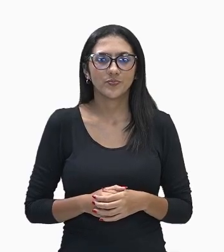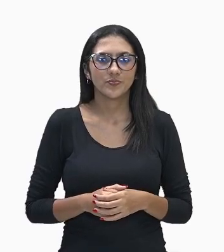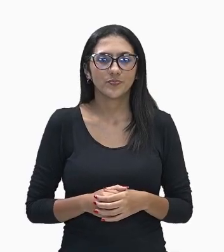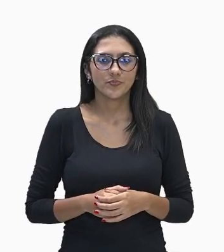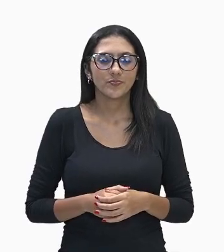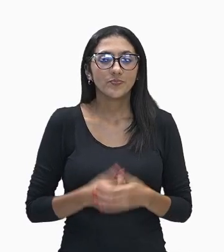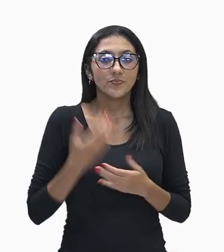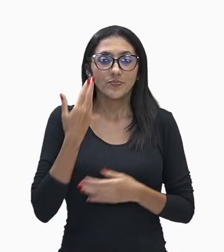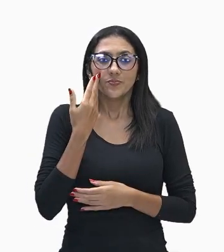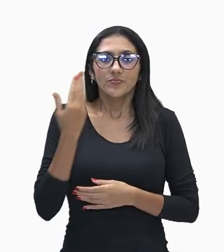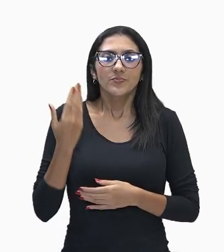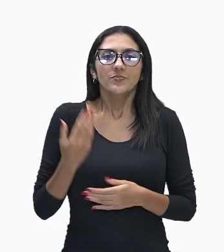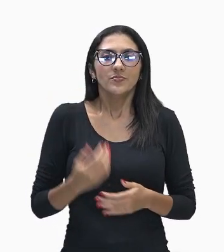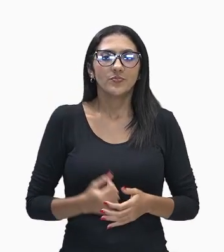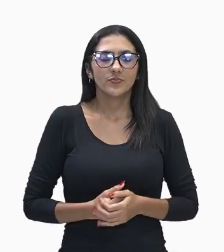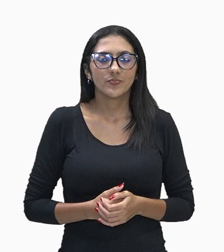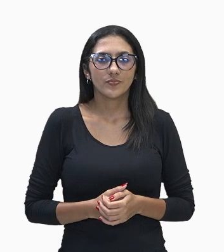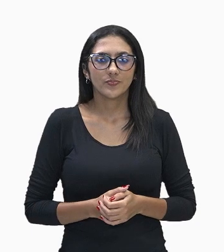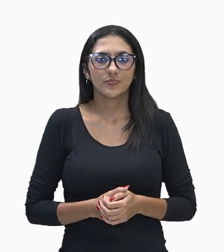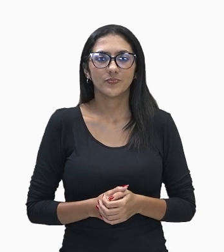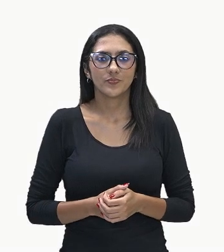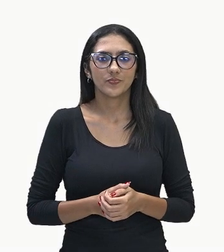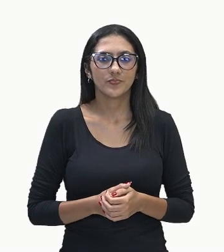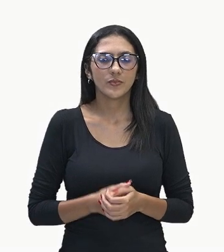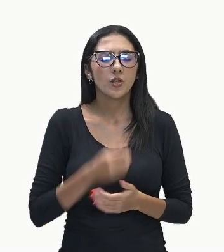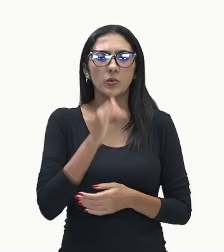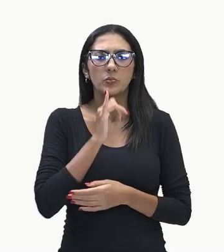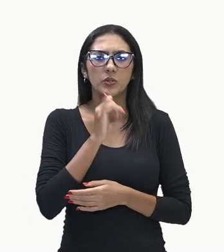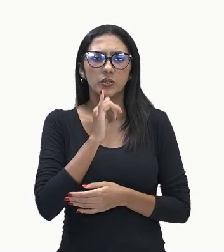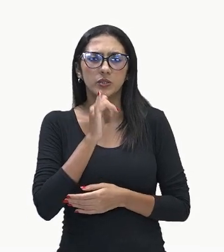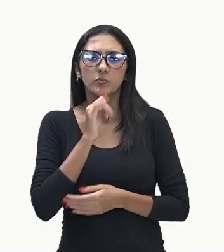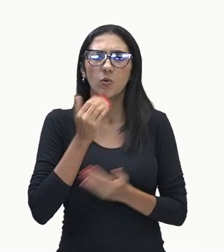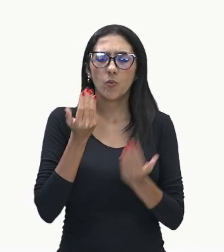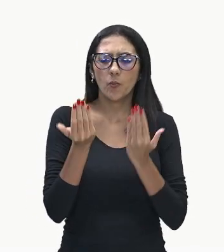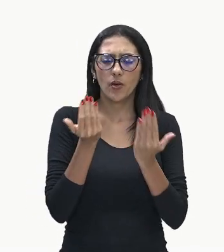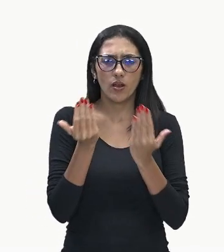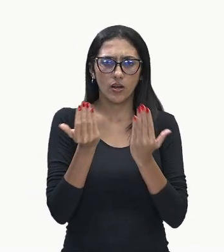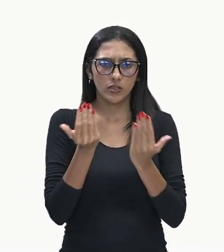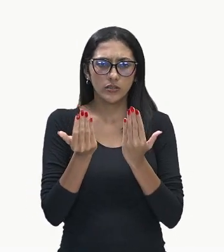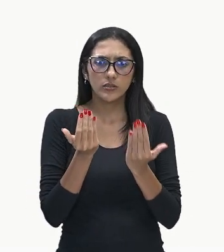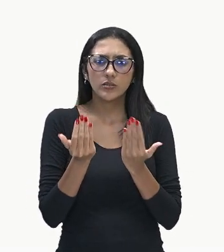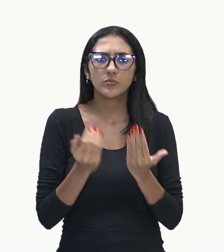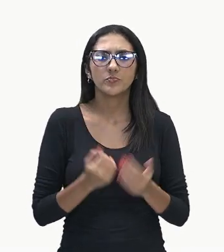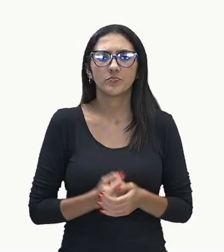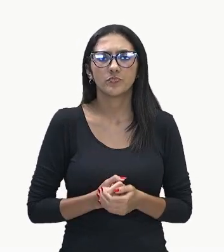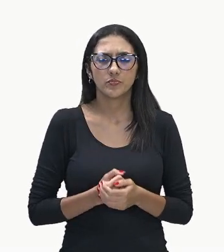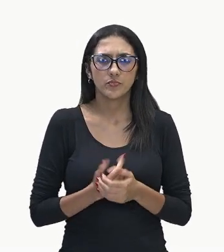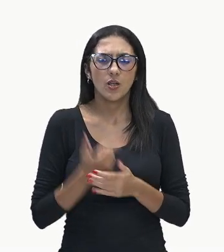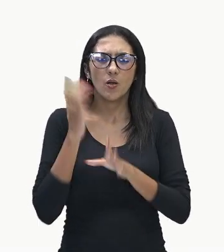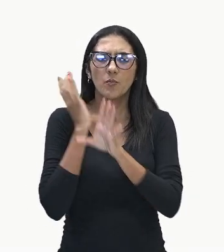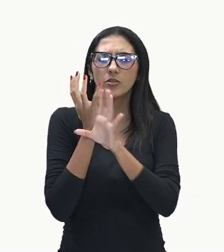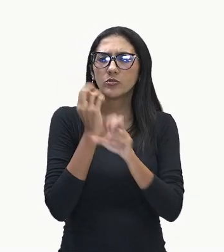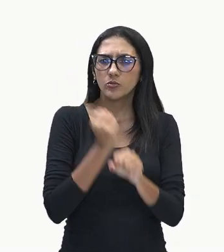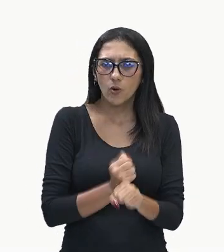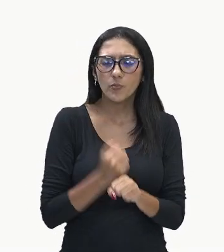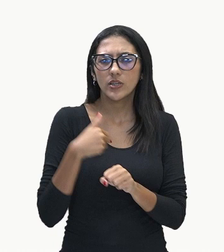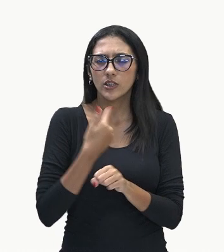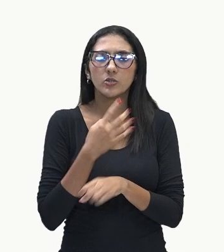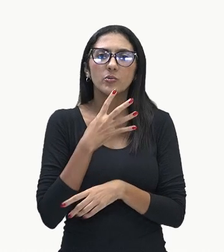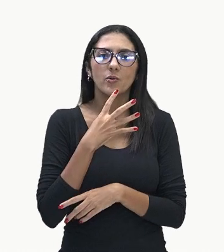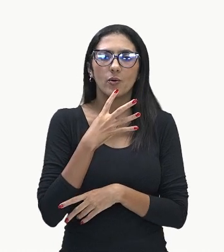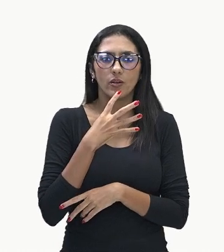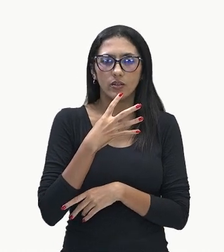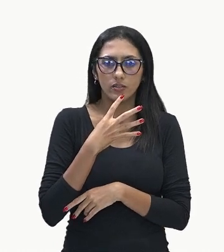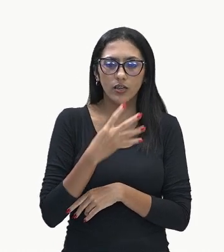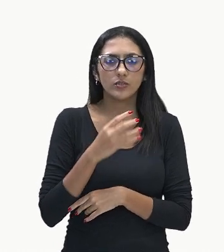a leitura, está voltado ali para o problema de proporção, não é? Aquele problema ali que a gente faz na prática, que é o problema de